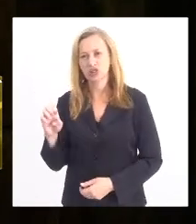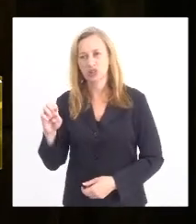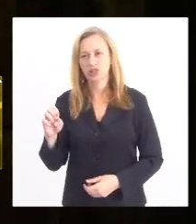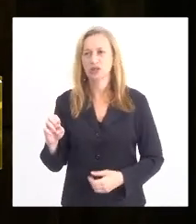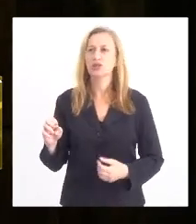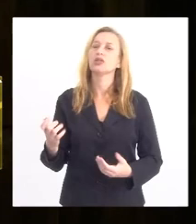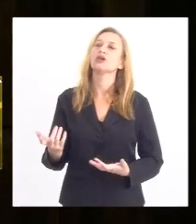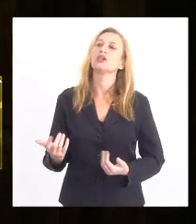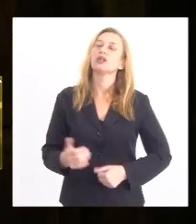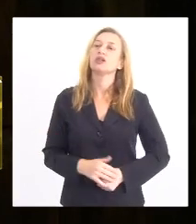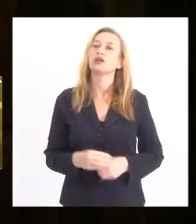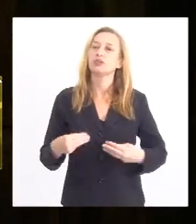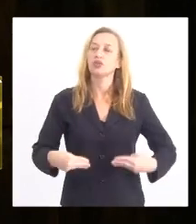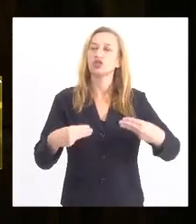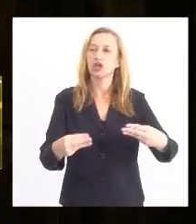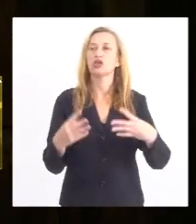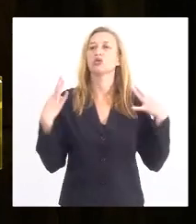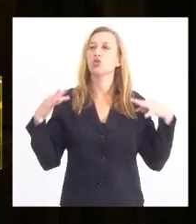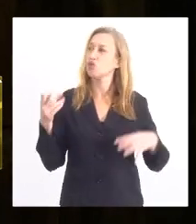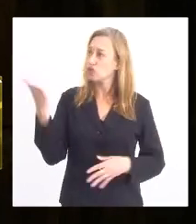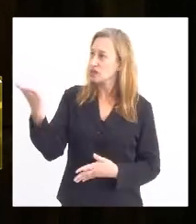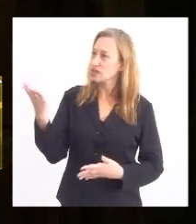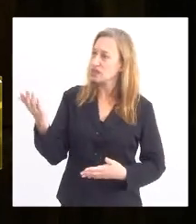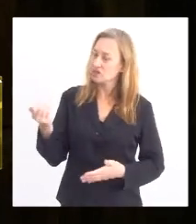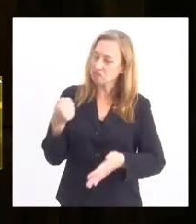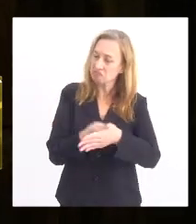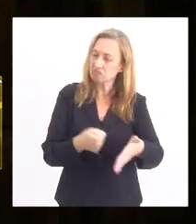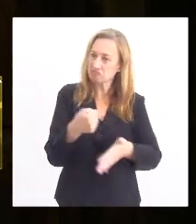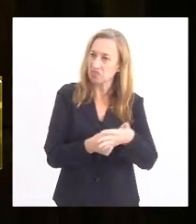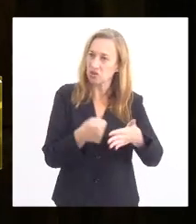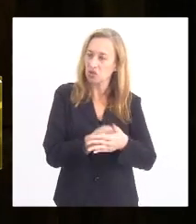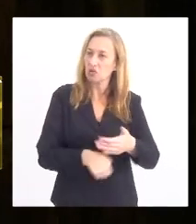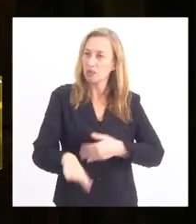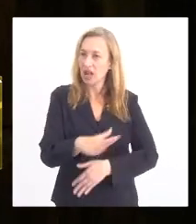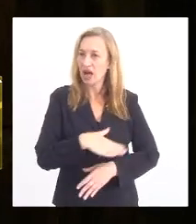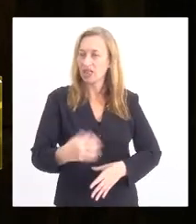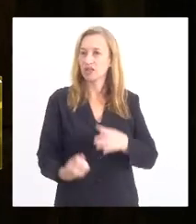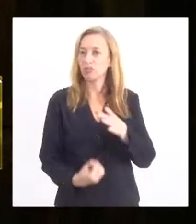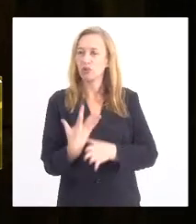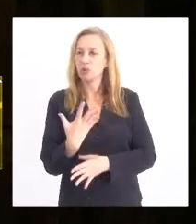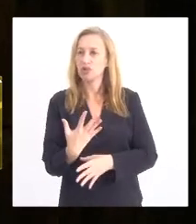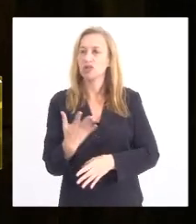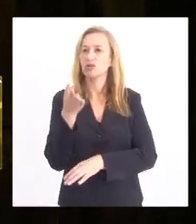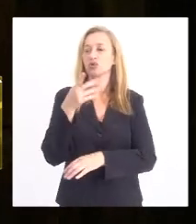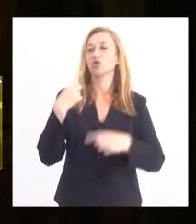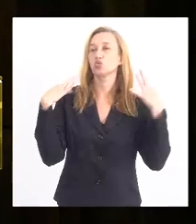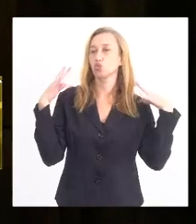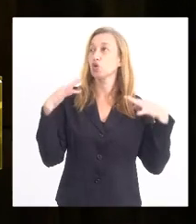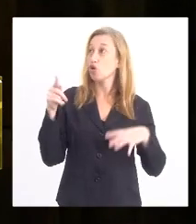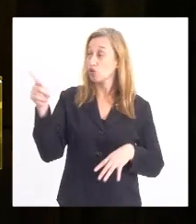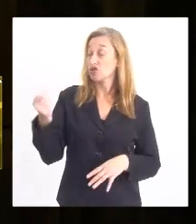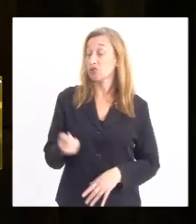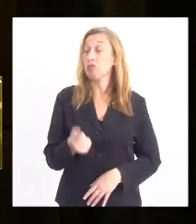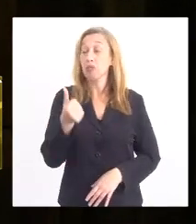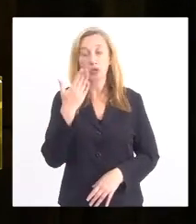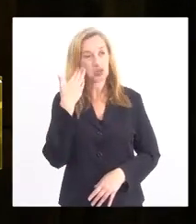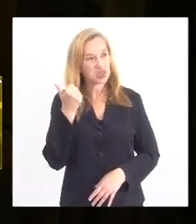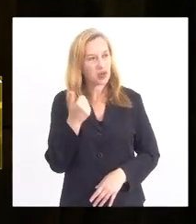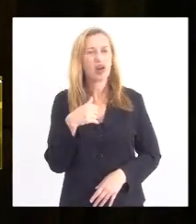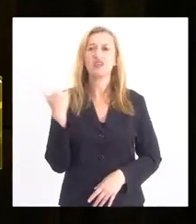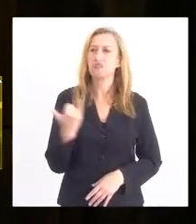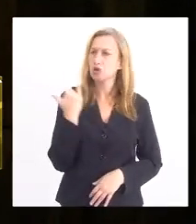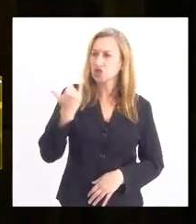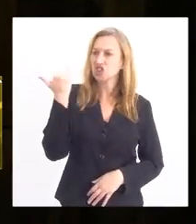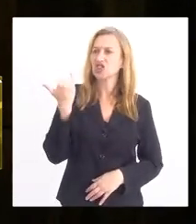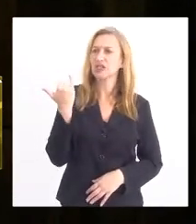no Ministério do Turismo não é de hoje você é um grande lutador pela cadeia produtiva do Turismo você como poucos sabem a